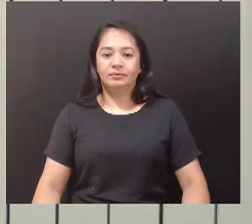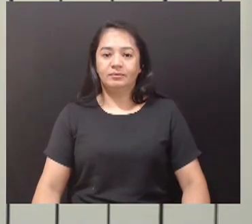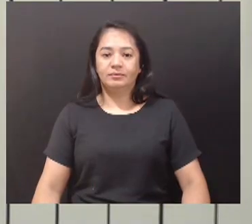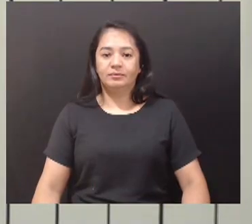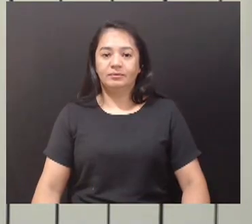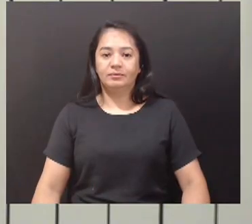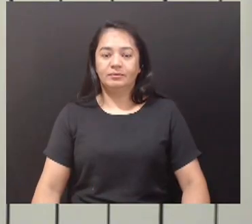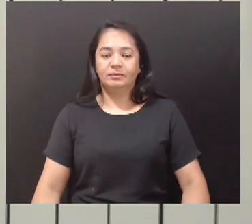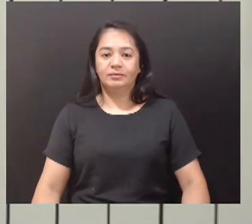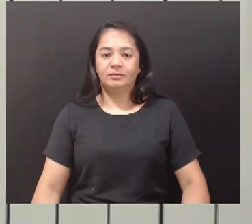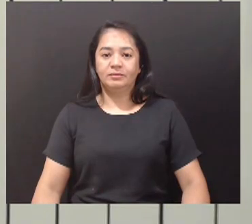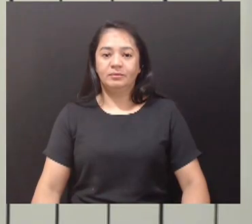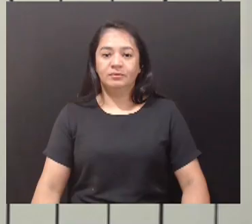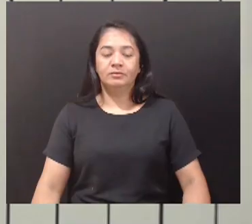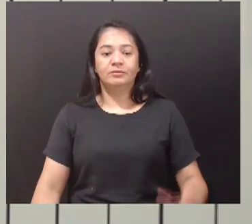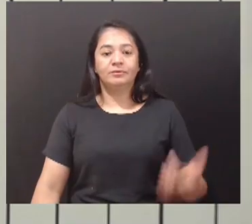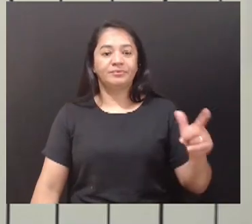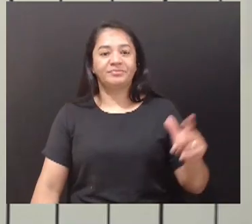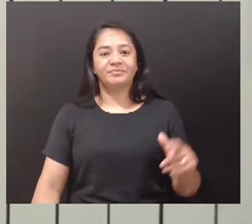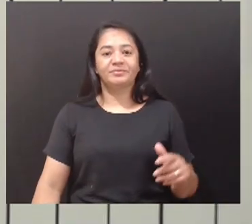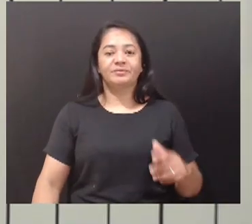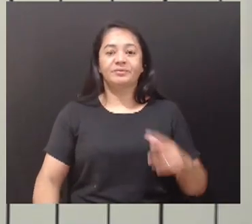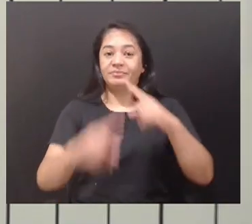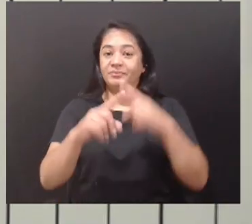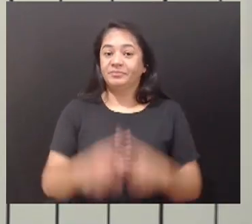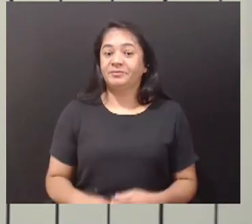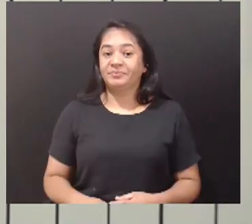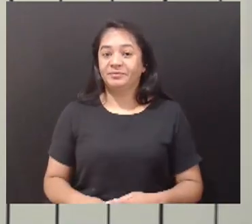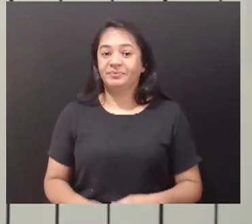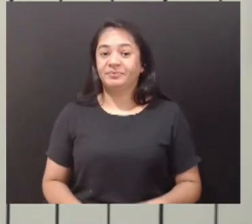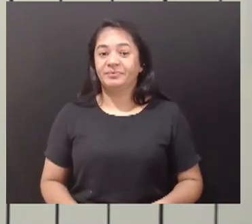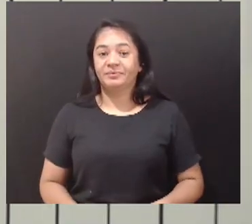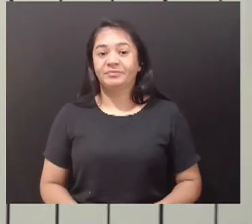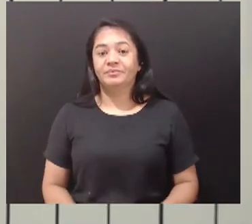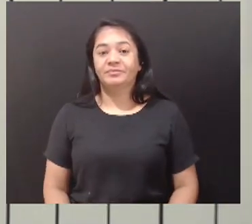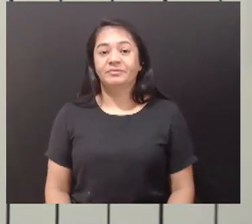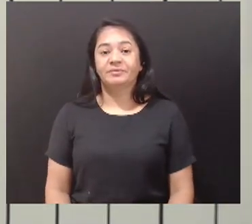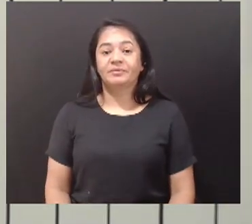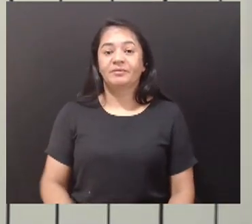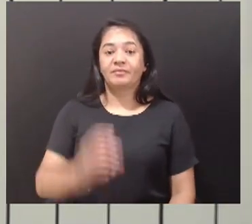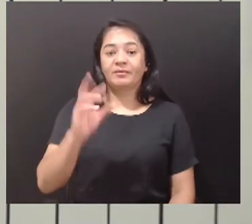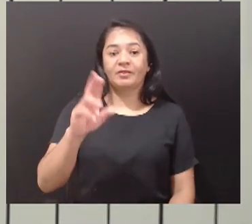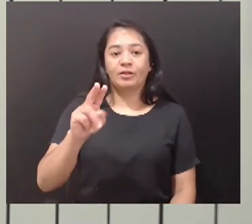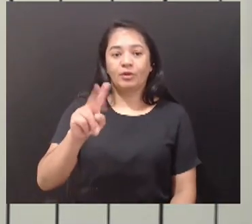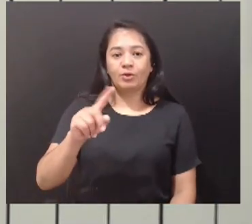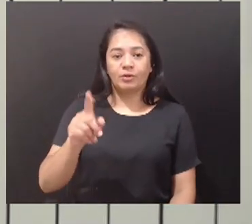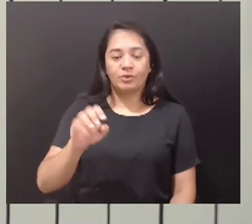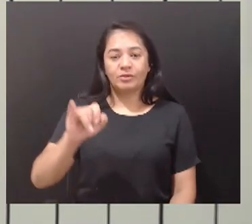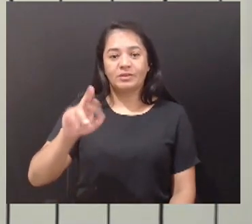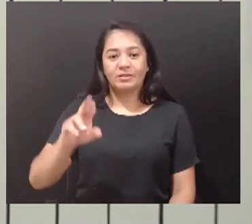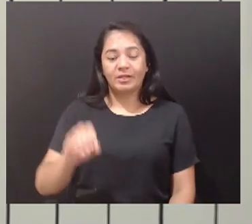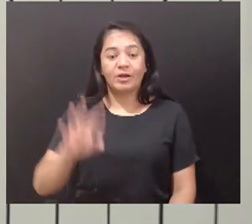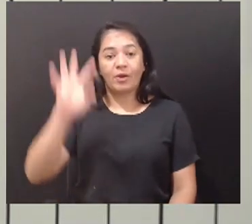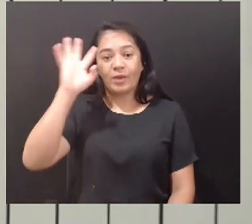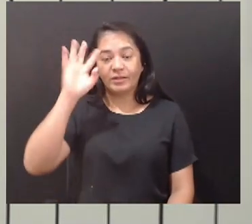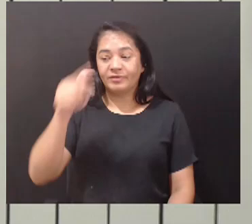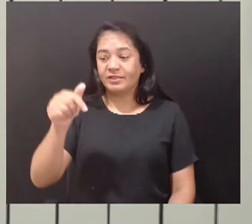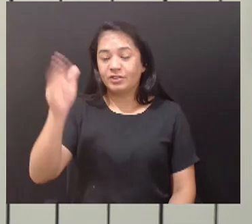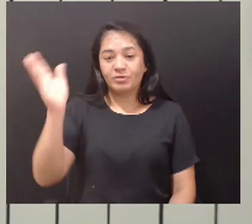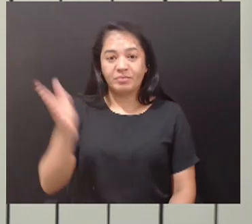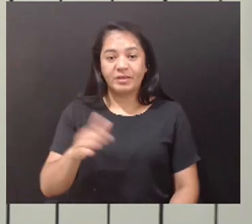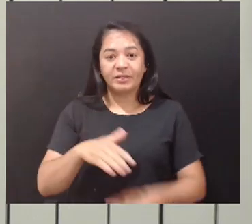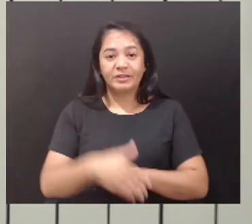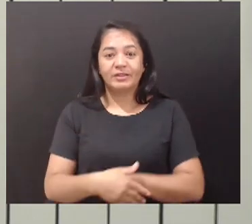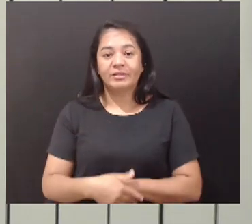E o próximo jogo do Renata é contra o Sada Cruzeiro nesta quarta-feira, às 7h30 da noite, lá no ginásio Riachão,